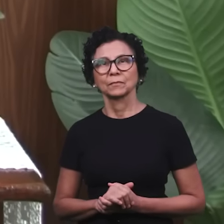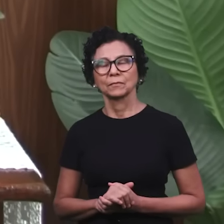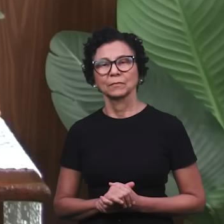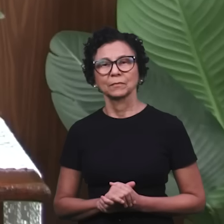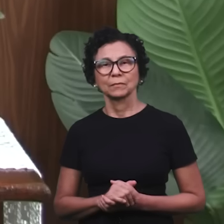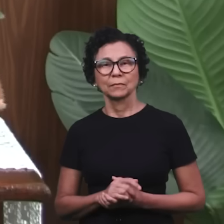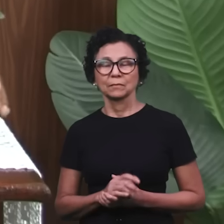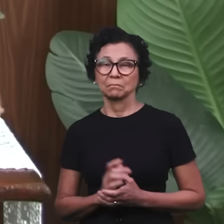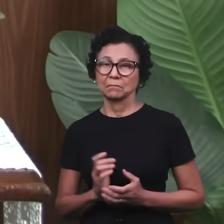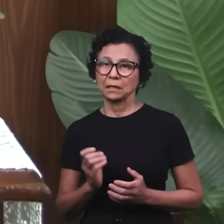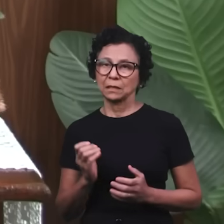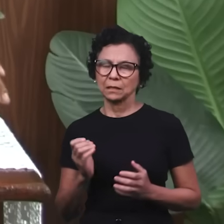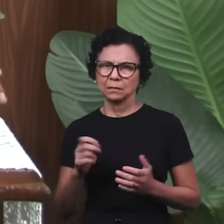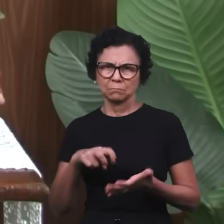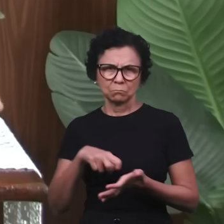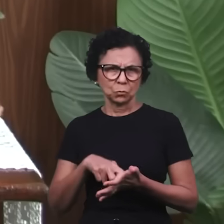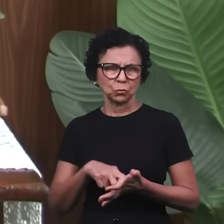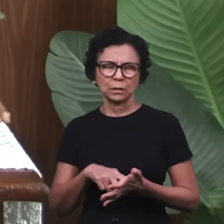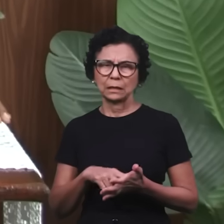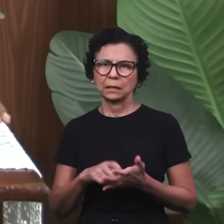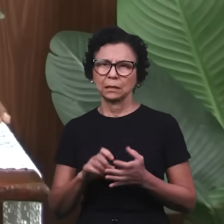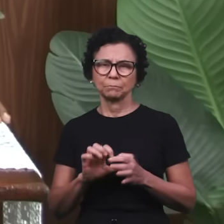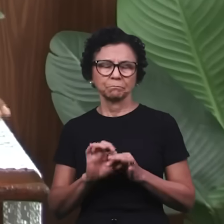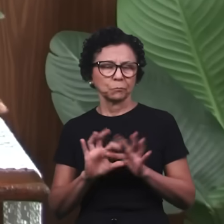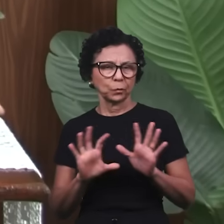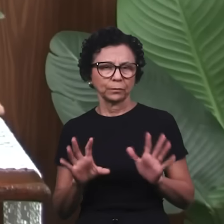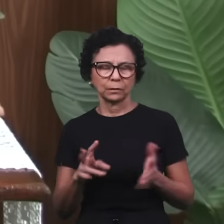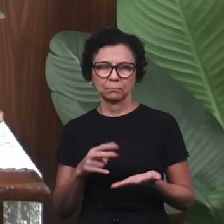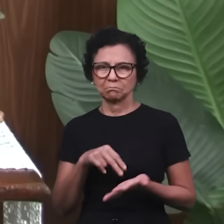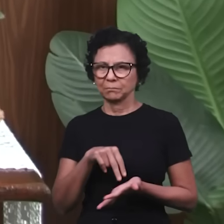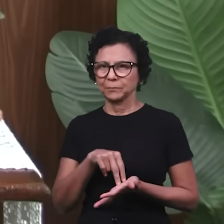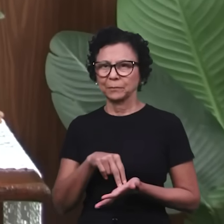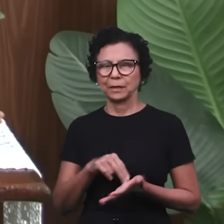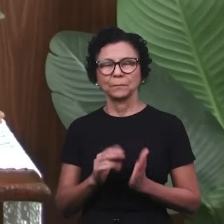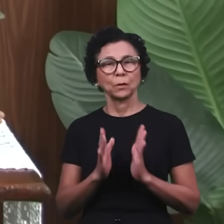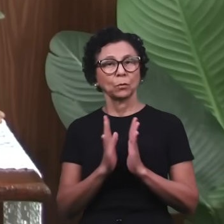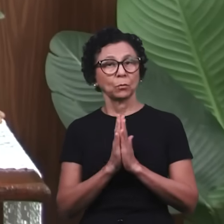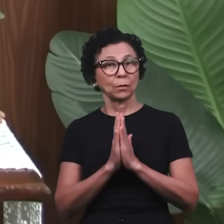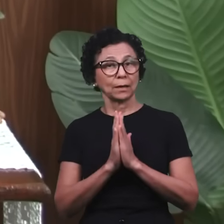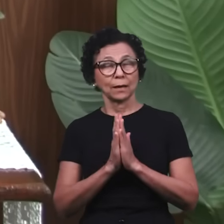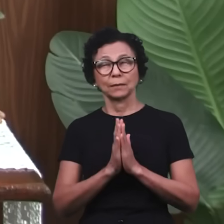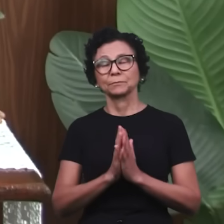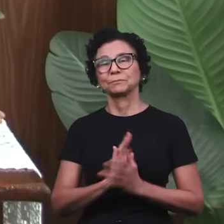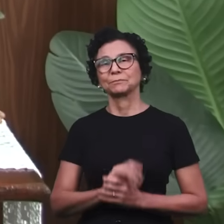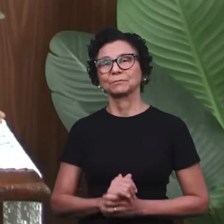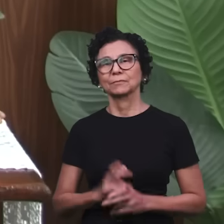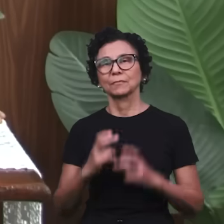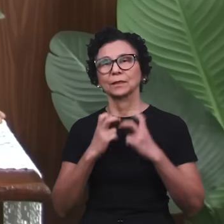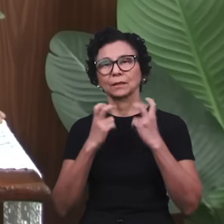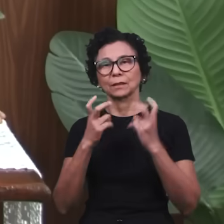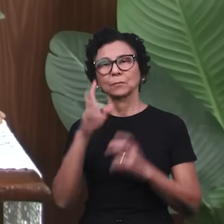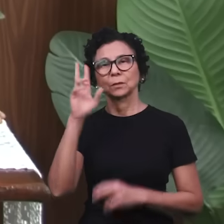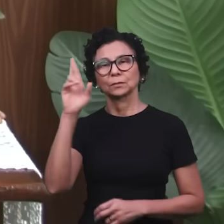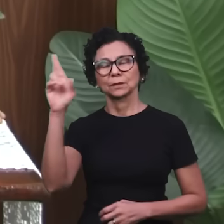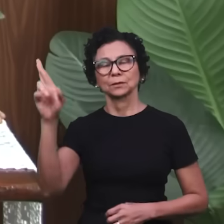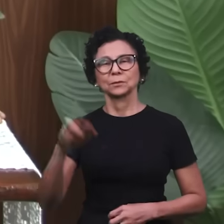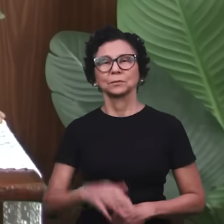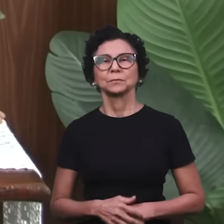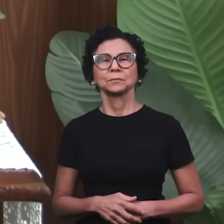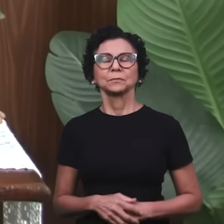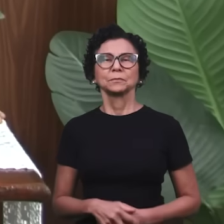puder se ajoelhar, se você não pode, você pode permanecer de pé, para fazermos uma oração de clamor, dando início a este